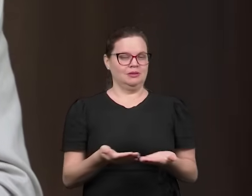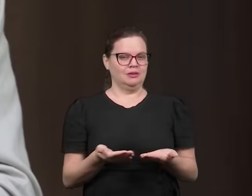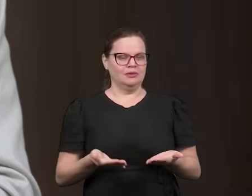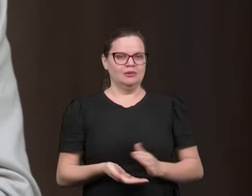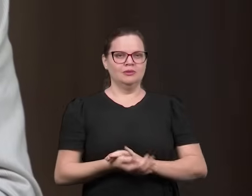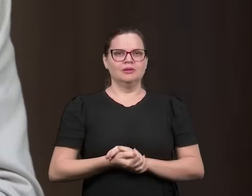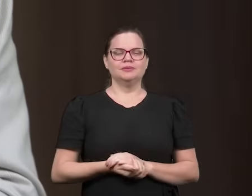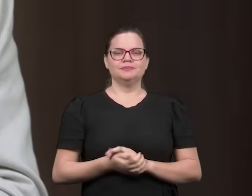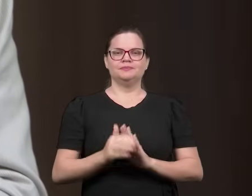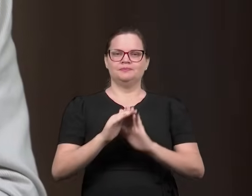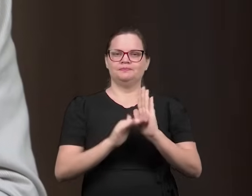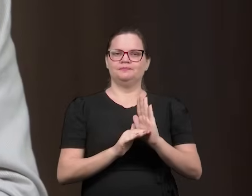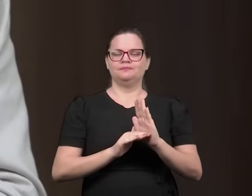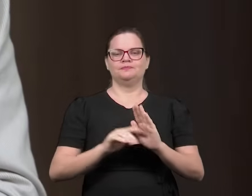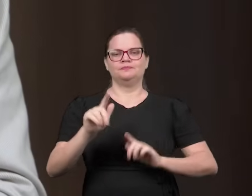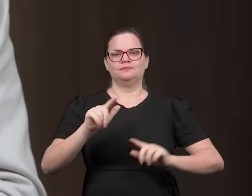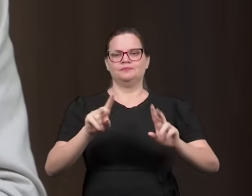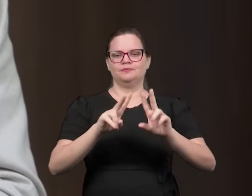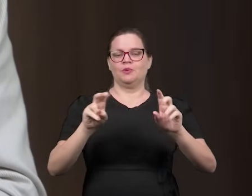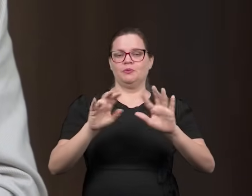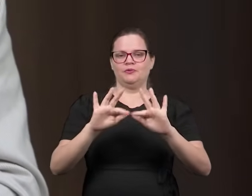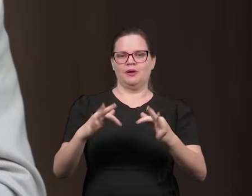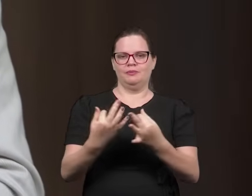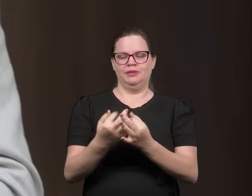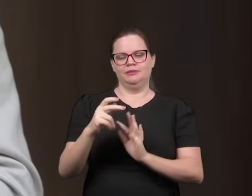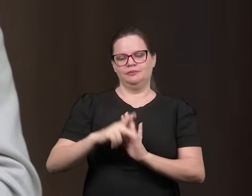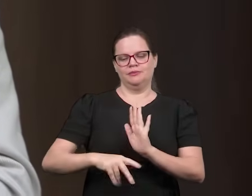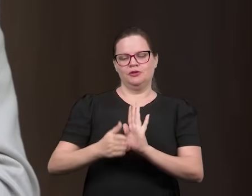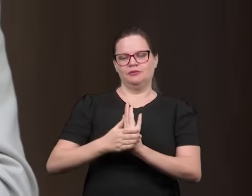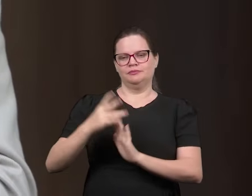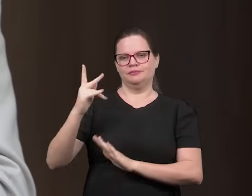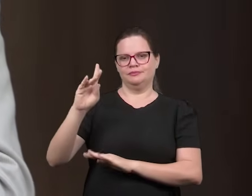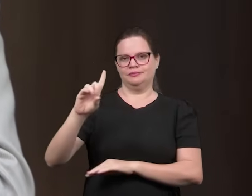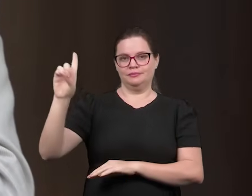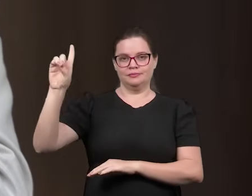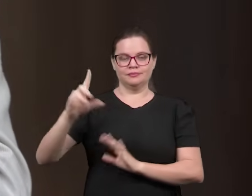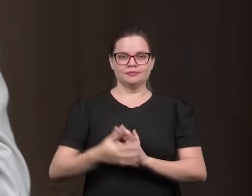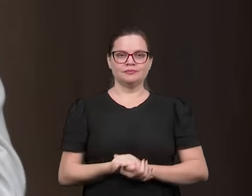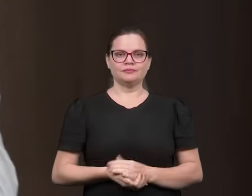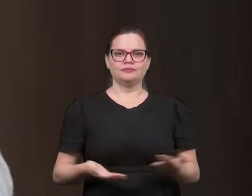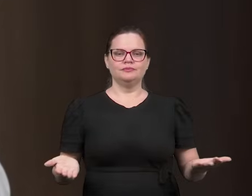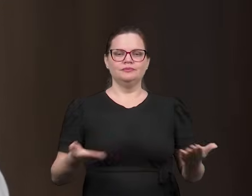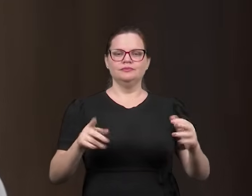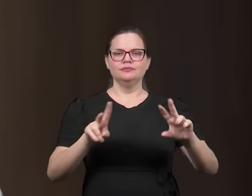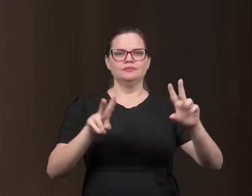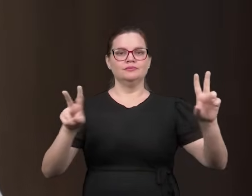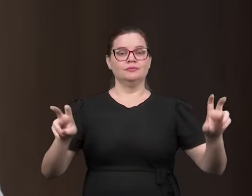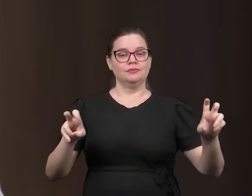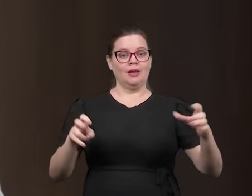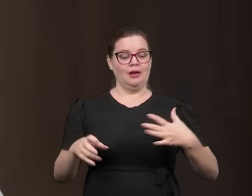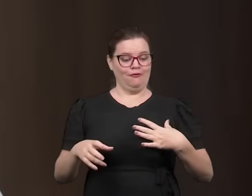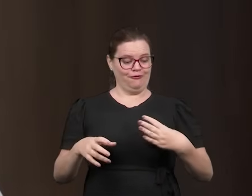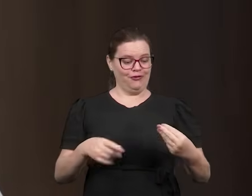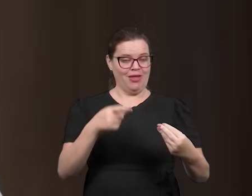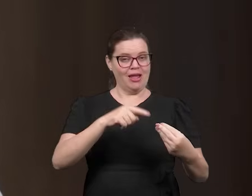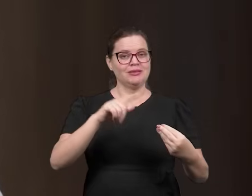dando início a mais um Família, um projeto de Deus. Hoje o nosso tema é